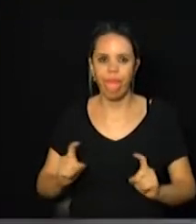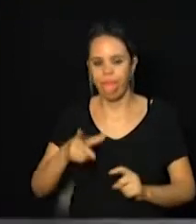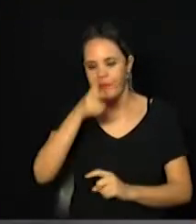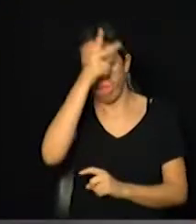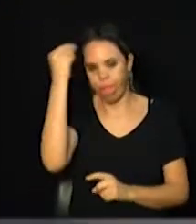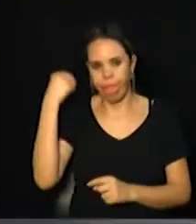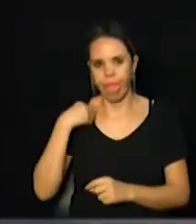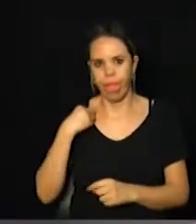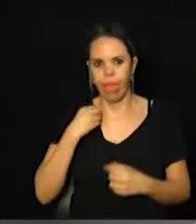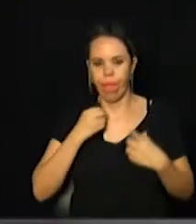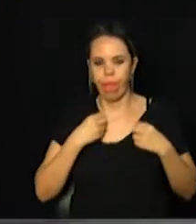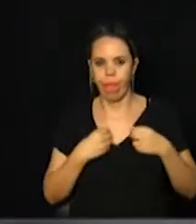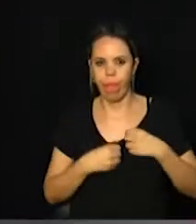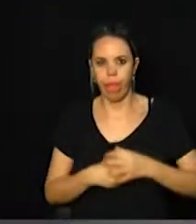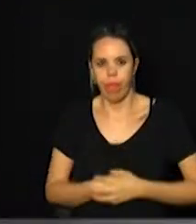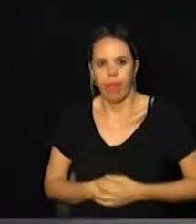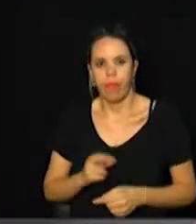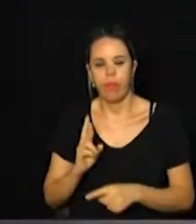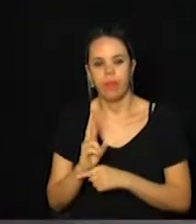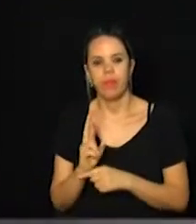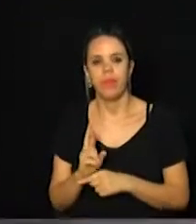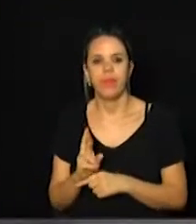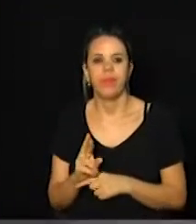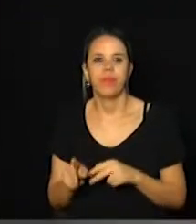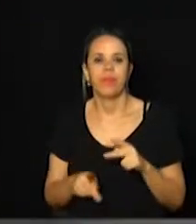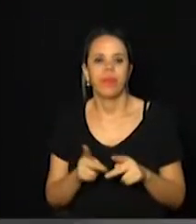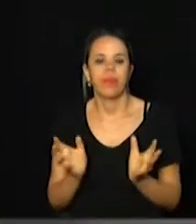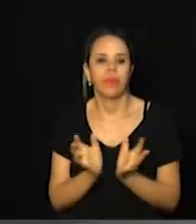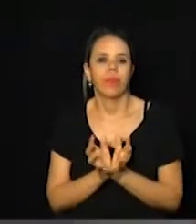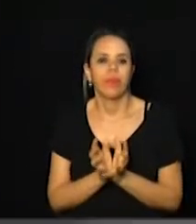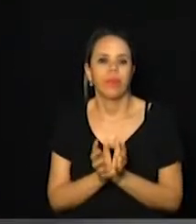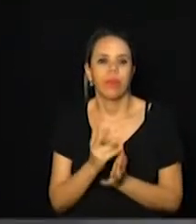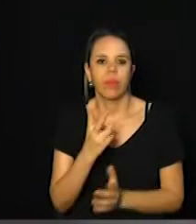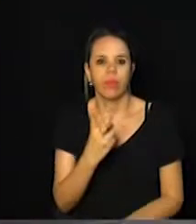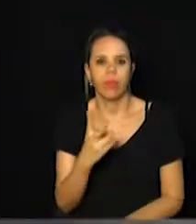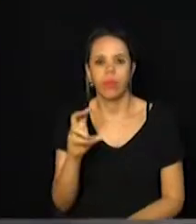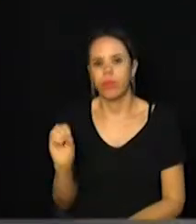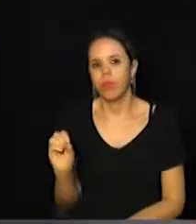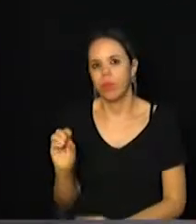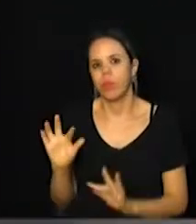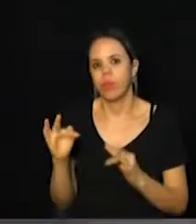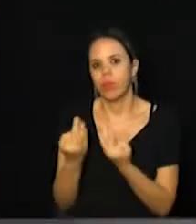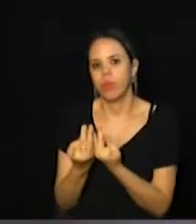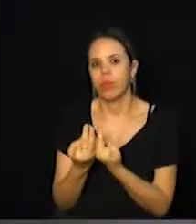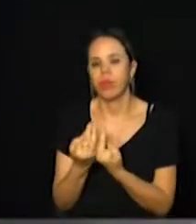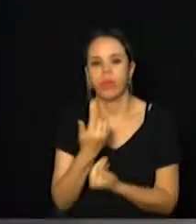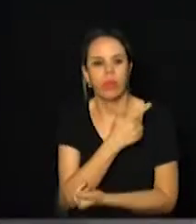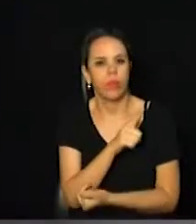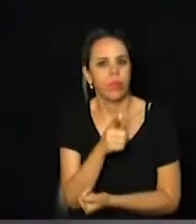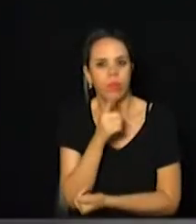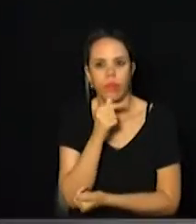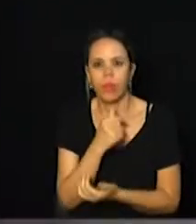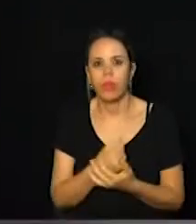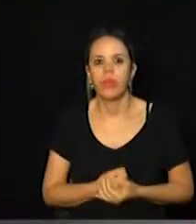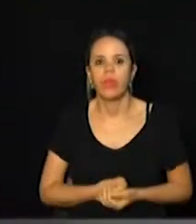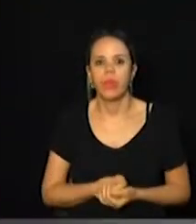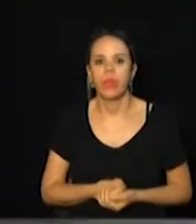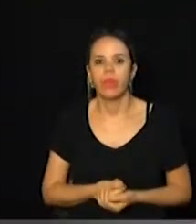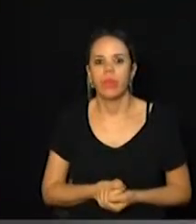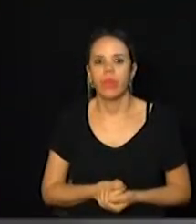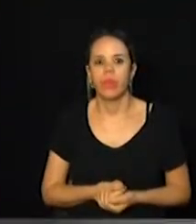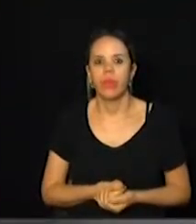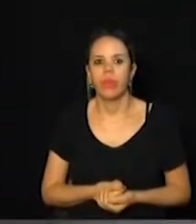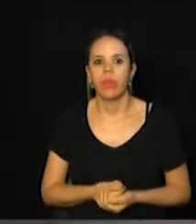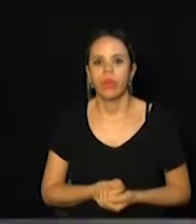prefeitura representa tornaria uma comunidade 250 famílias não tinha água eu